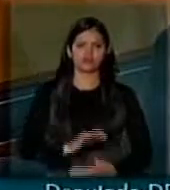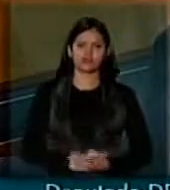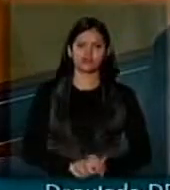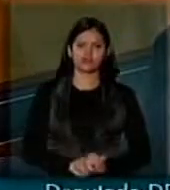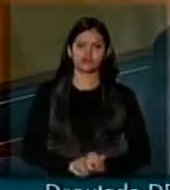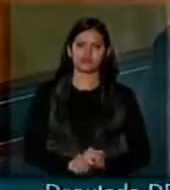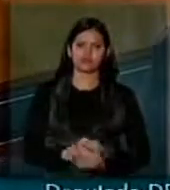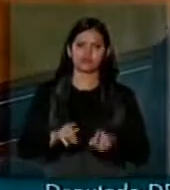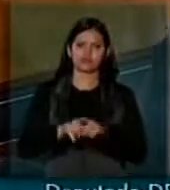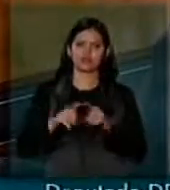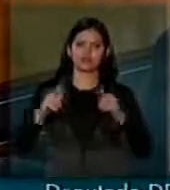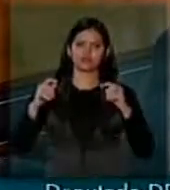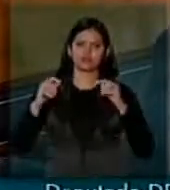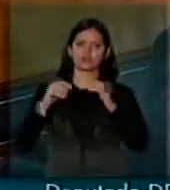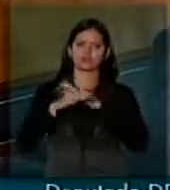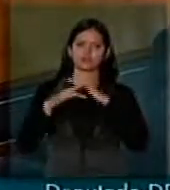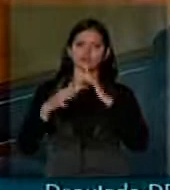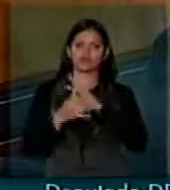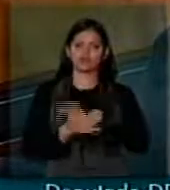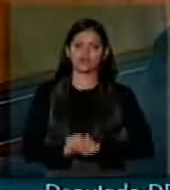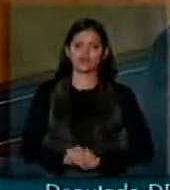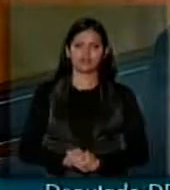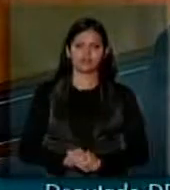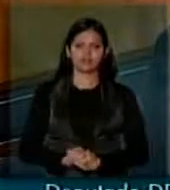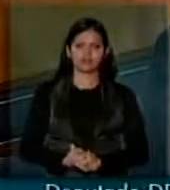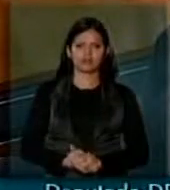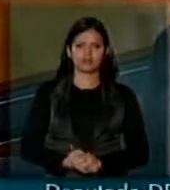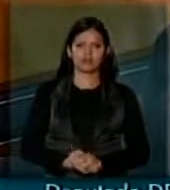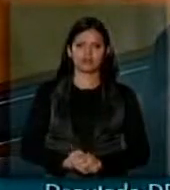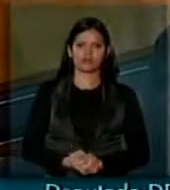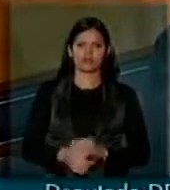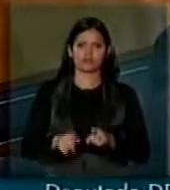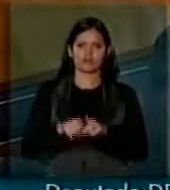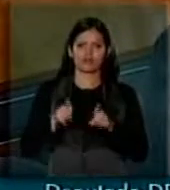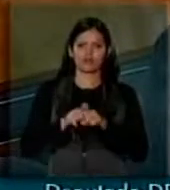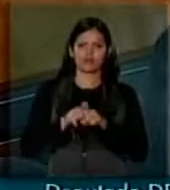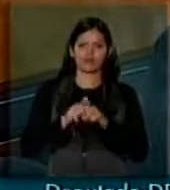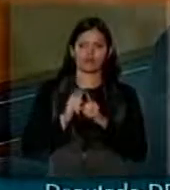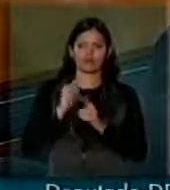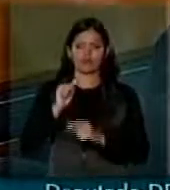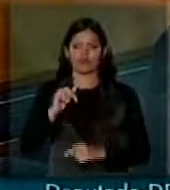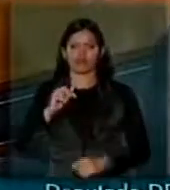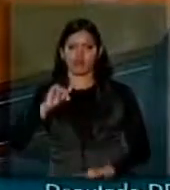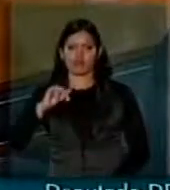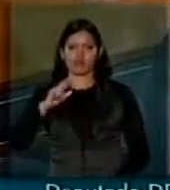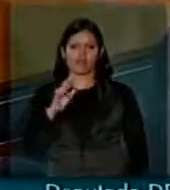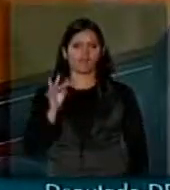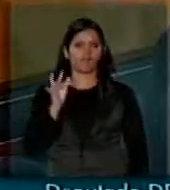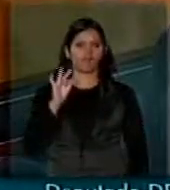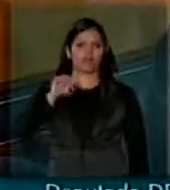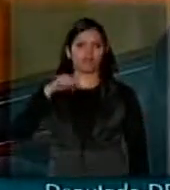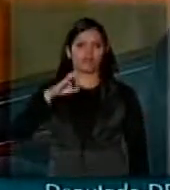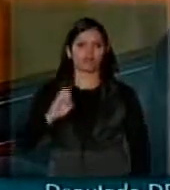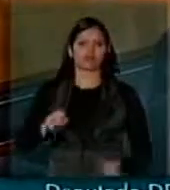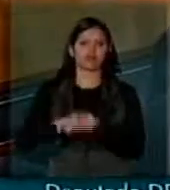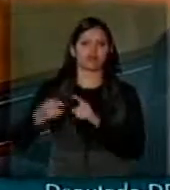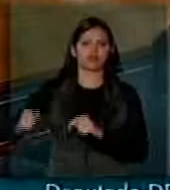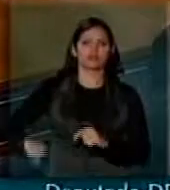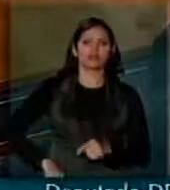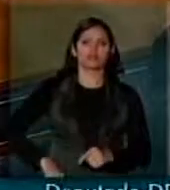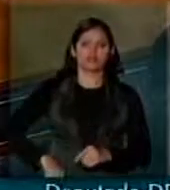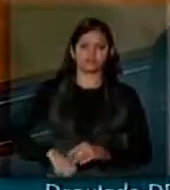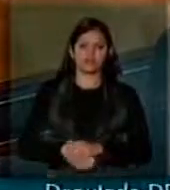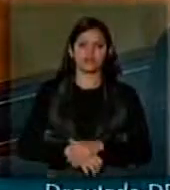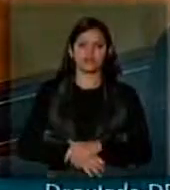questão do transporte, fomos muito bem recebidos pela Air France. E aqui também a gente percebe pela embaixada, pela Air France, todo o